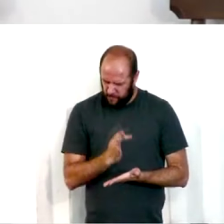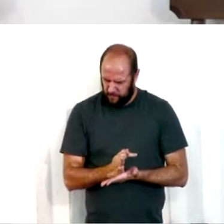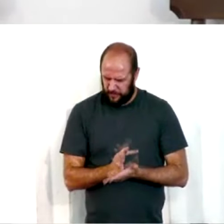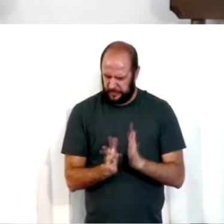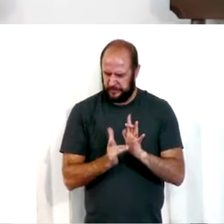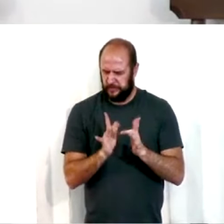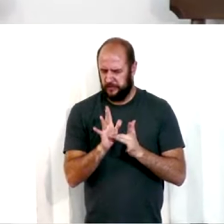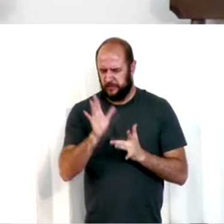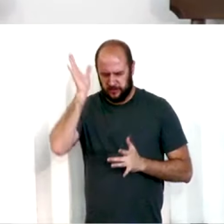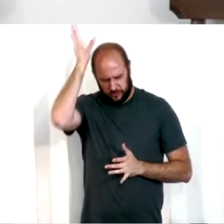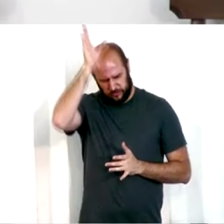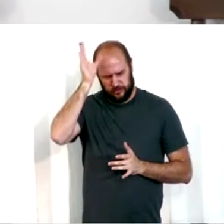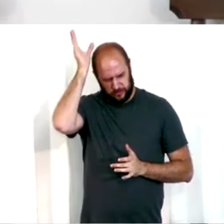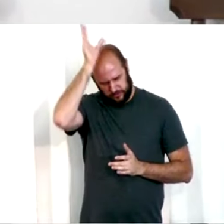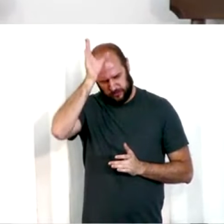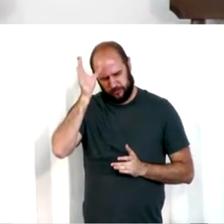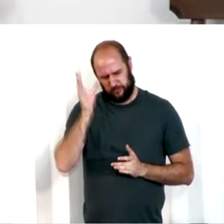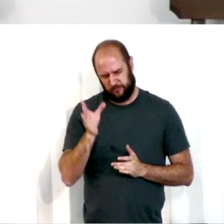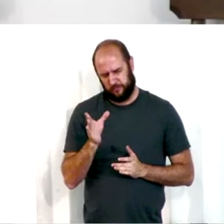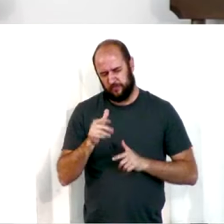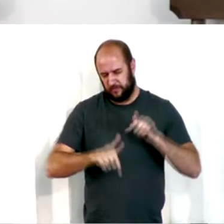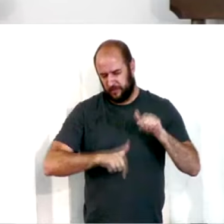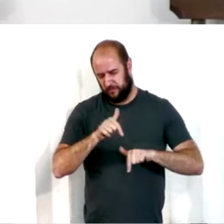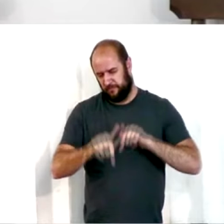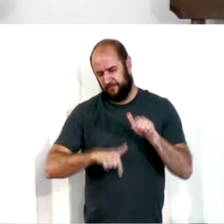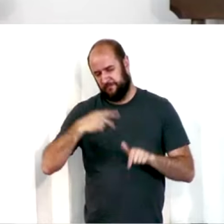Cristo Jesus, na Sua pessoa e na Sua obra.